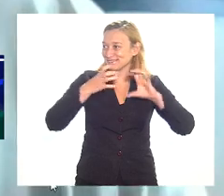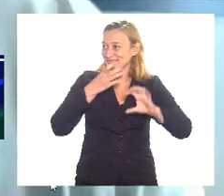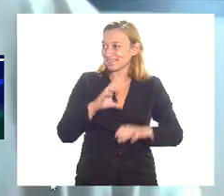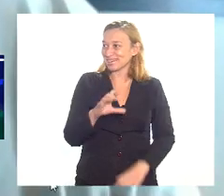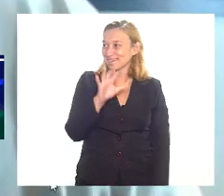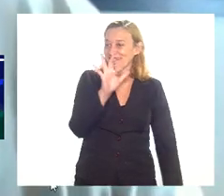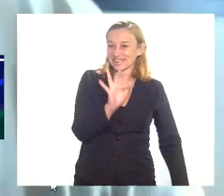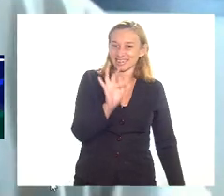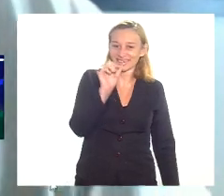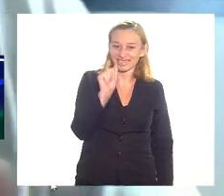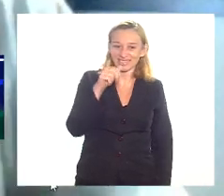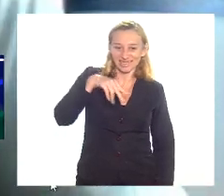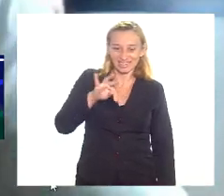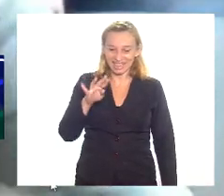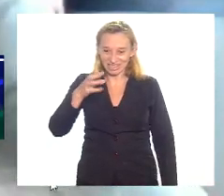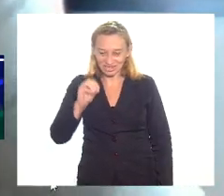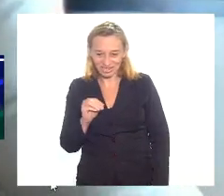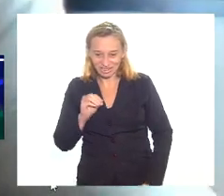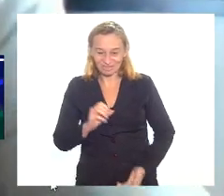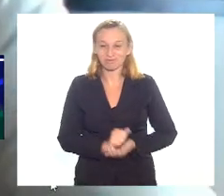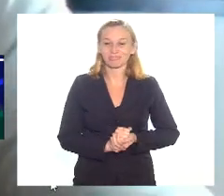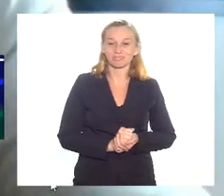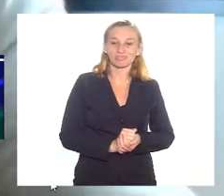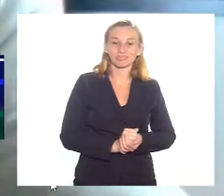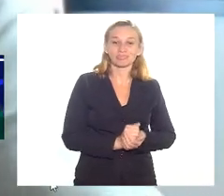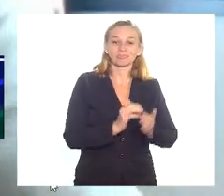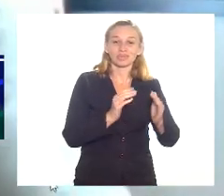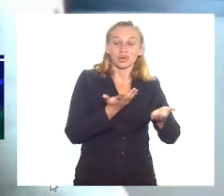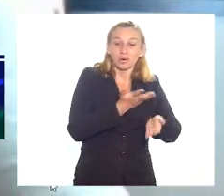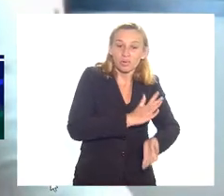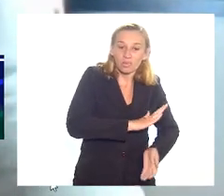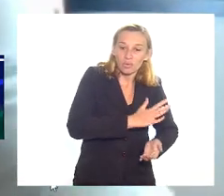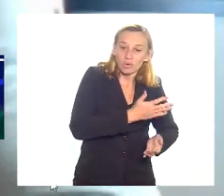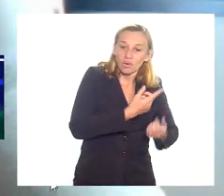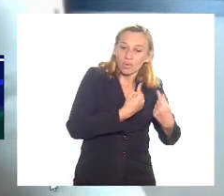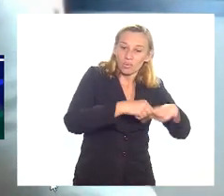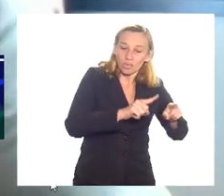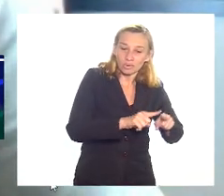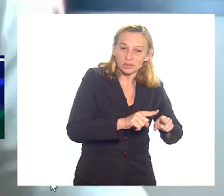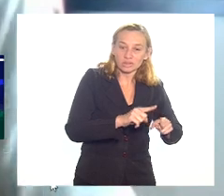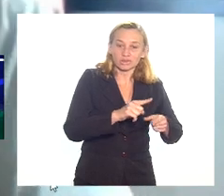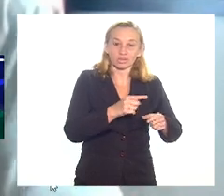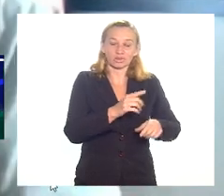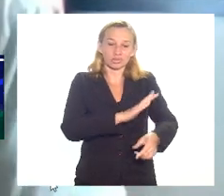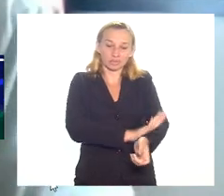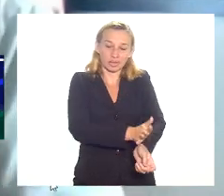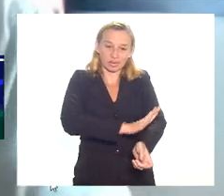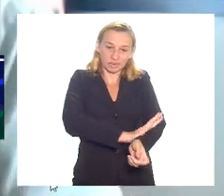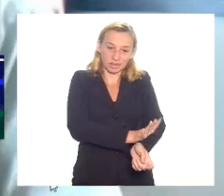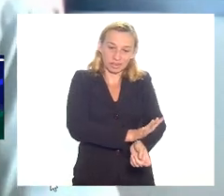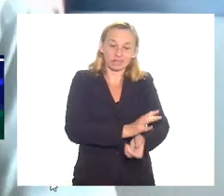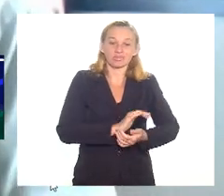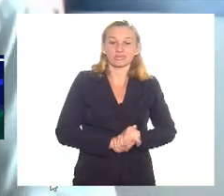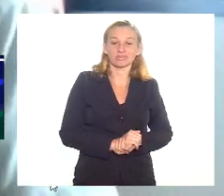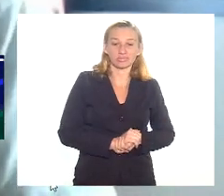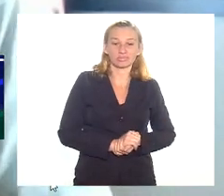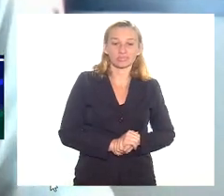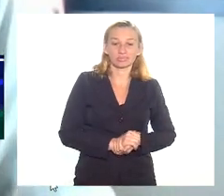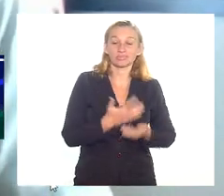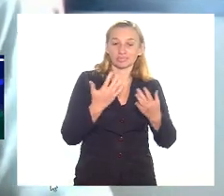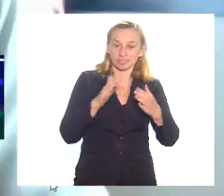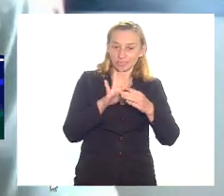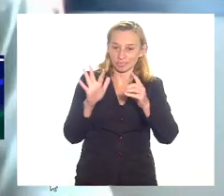pela liberdade na escola, combate os preconceitos e homenageia um bravo delegado